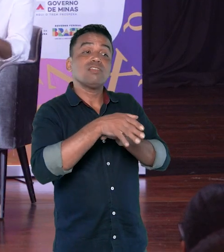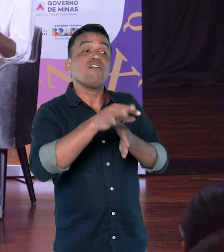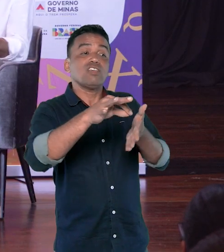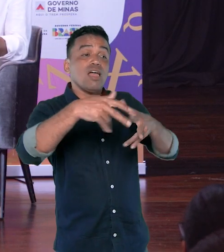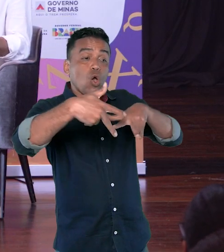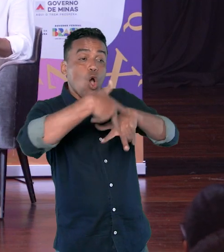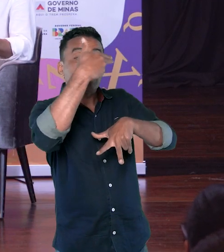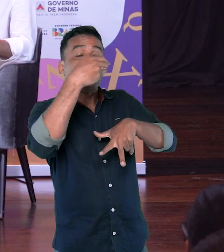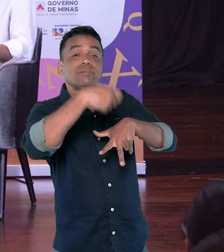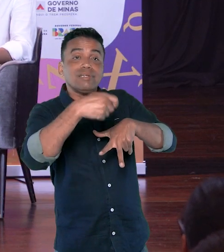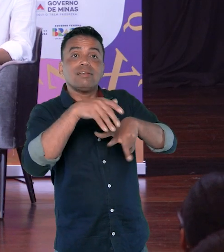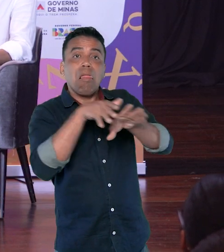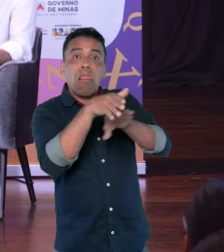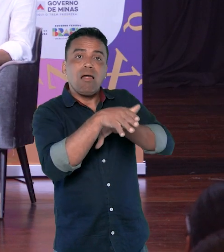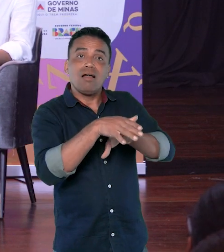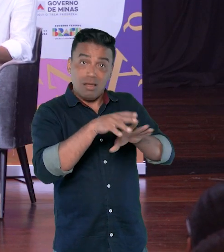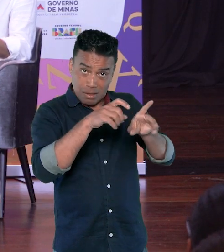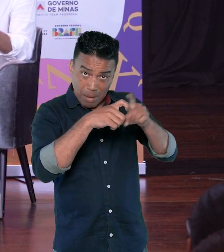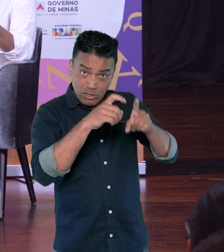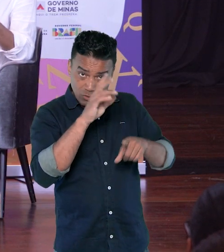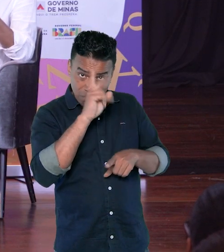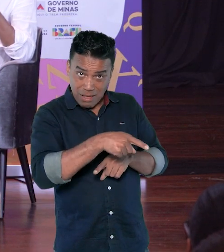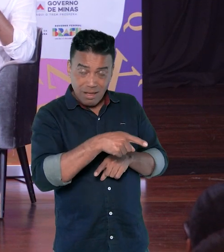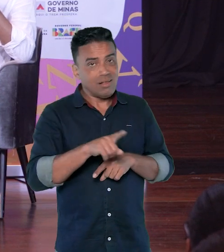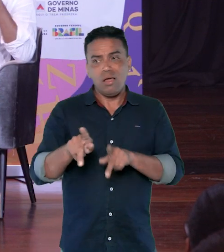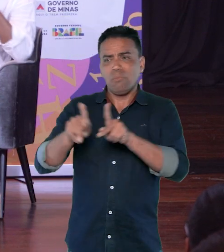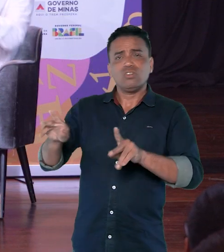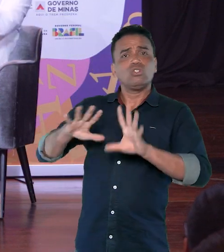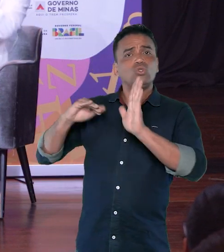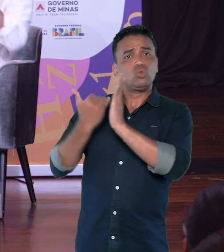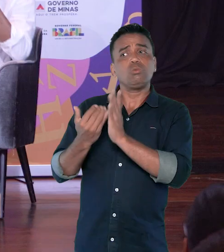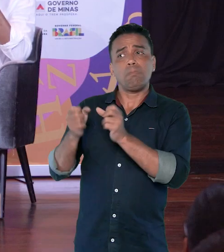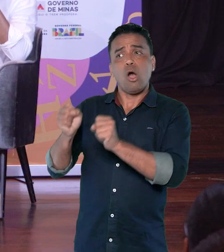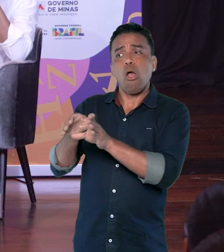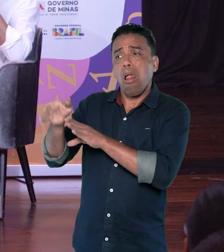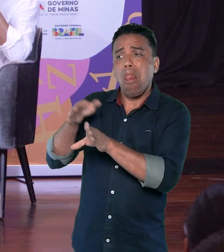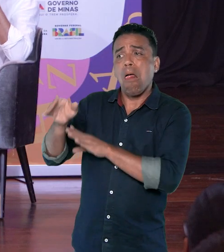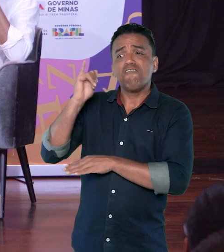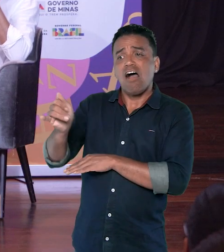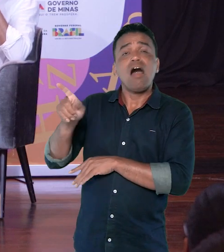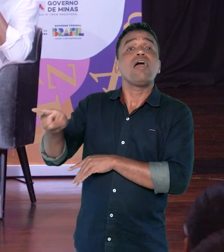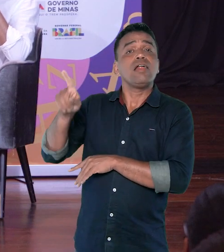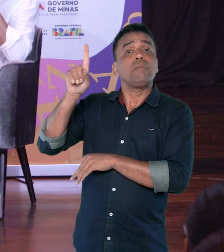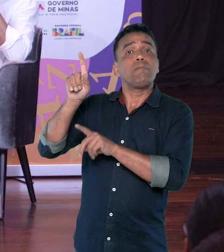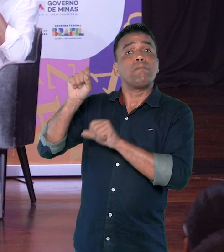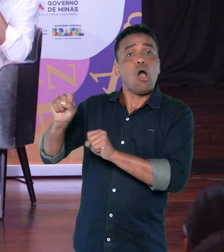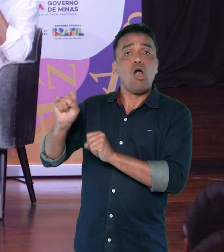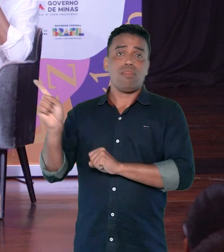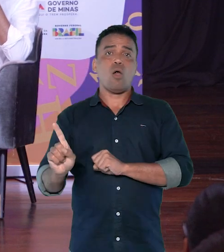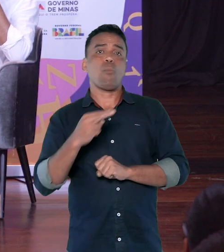Você tem que cortar desse jeito, né? Não. E com o professor não. O professor parece que todo mundo pode ir lá e dizer o que ele pode ou não pode